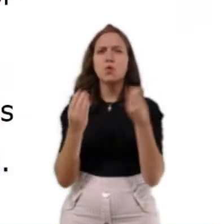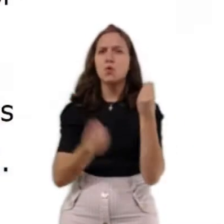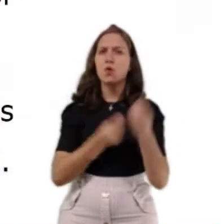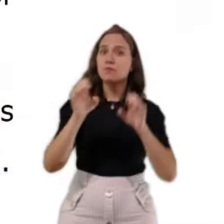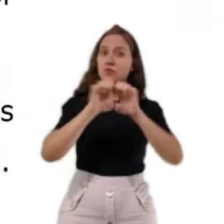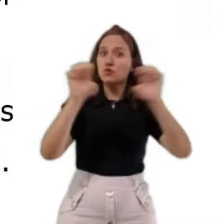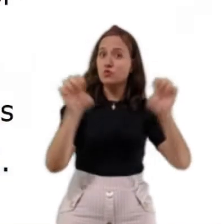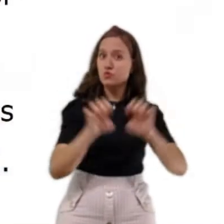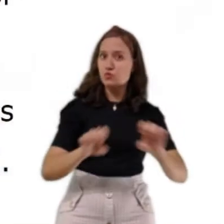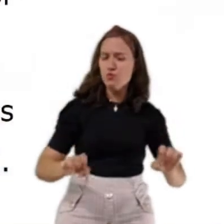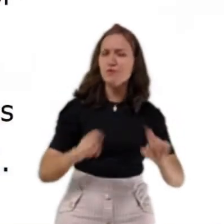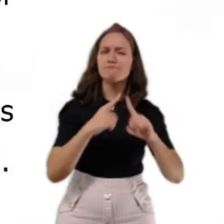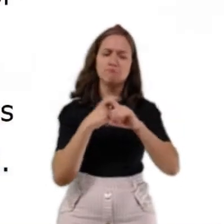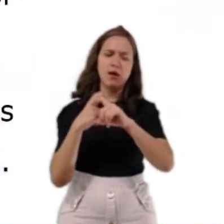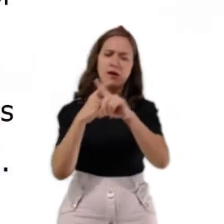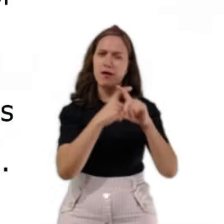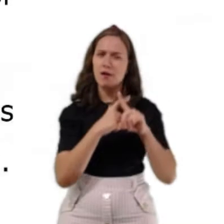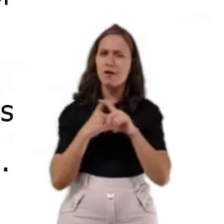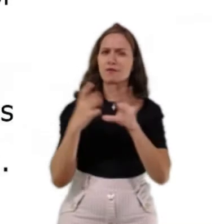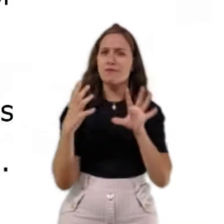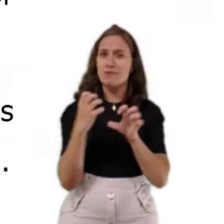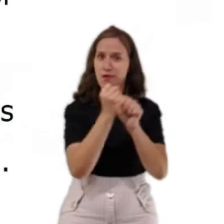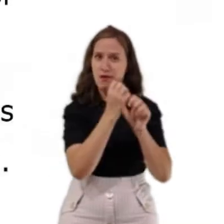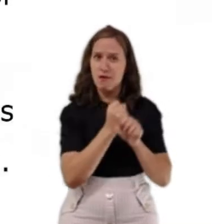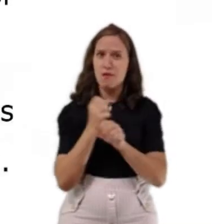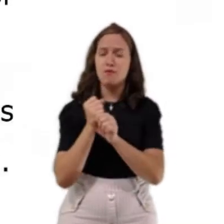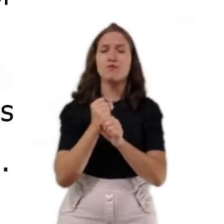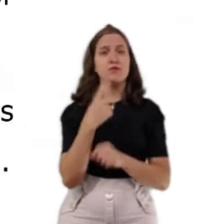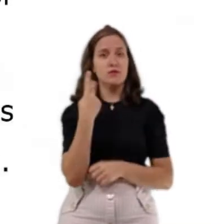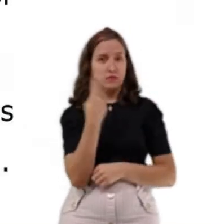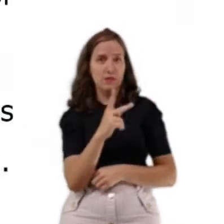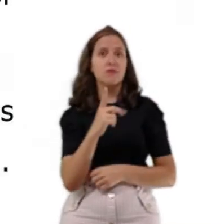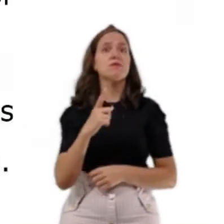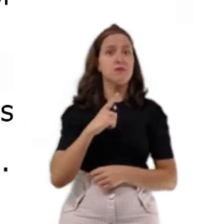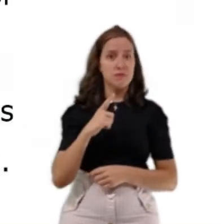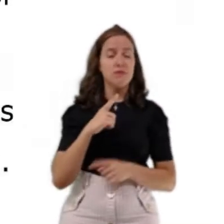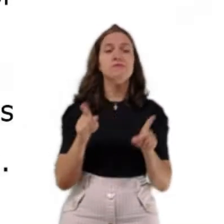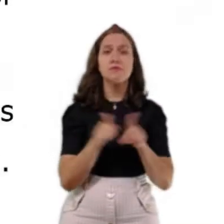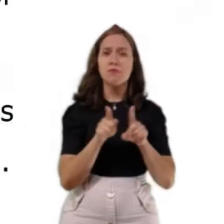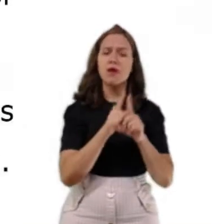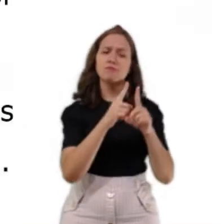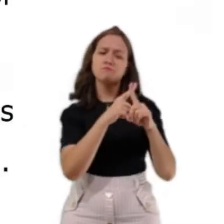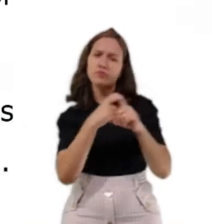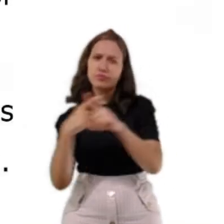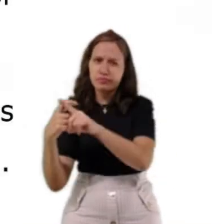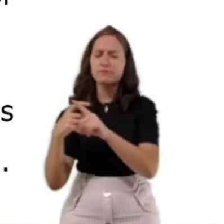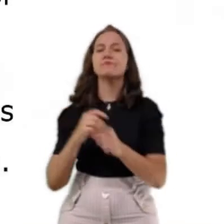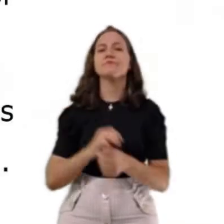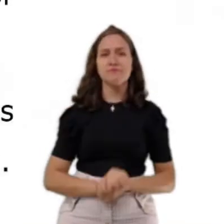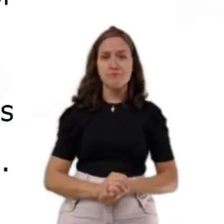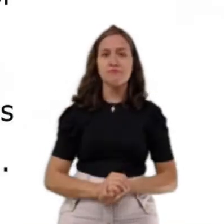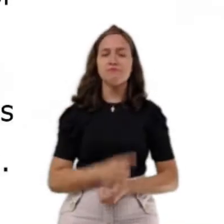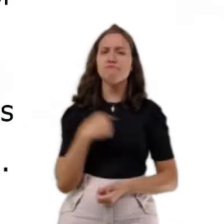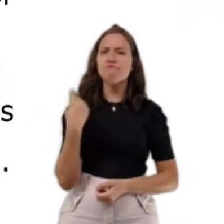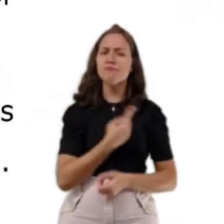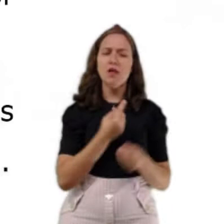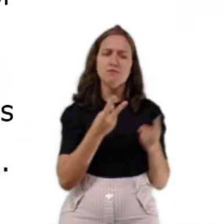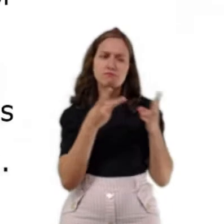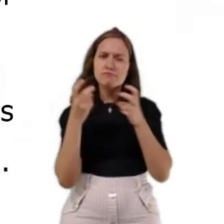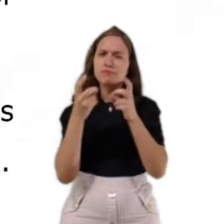estrutura de um termo algebrico em parte literal e coeficientes nós vamos